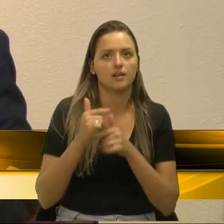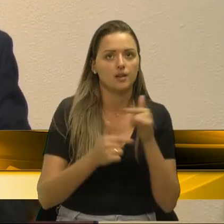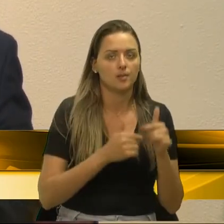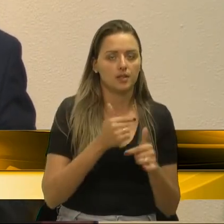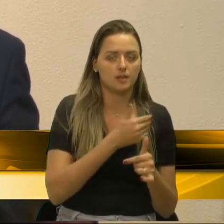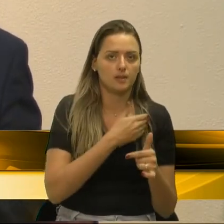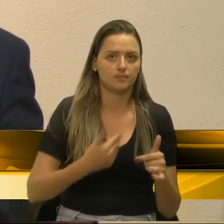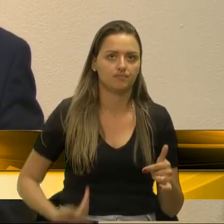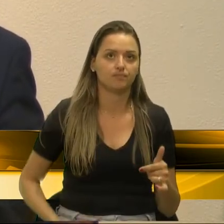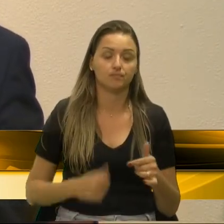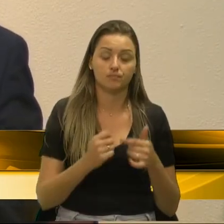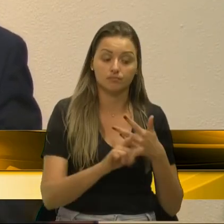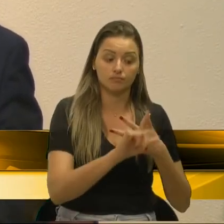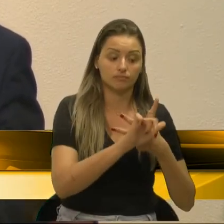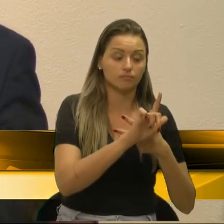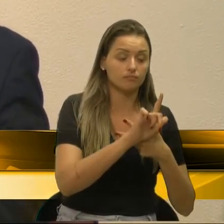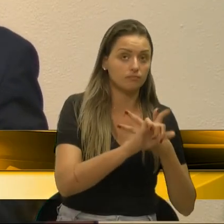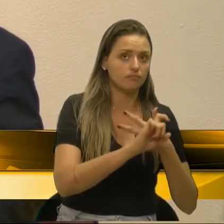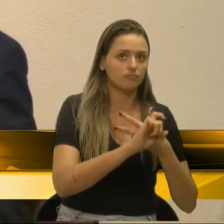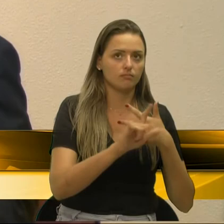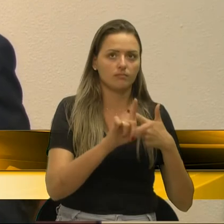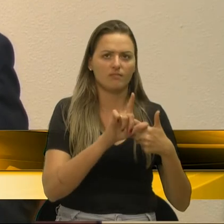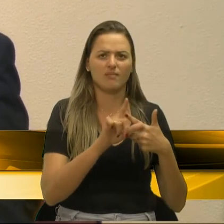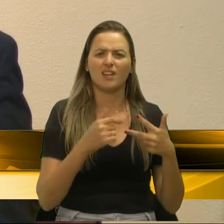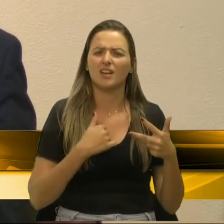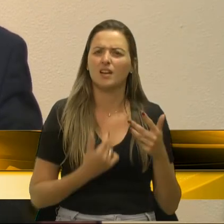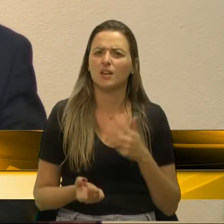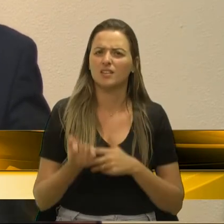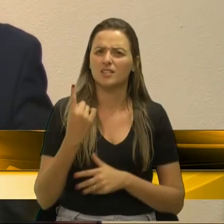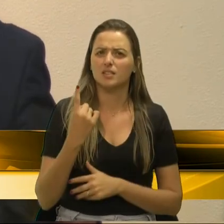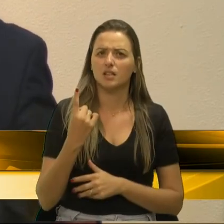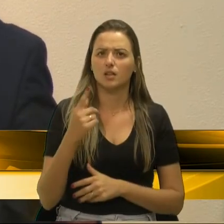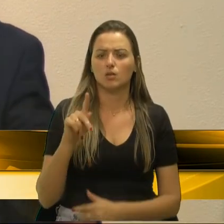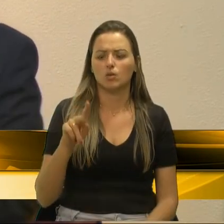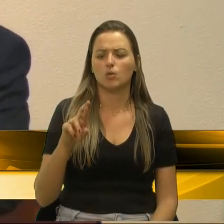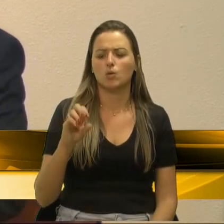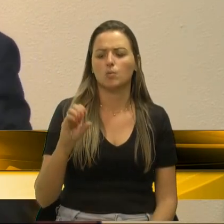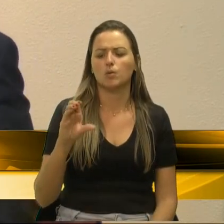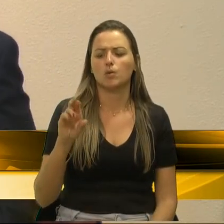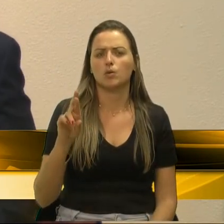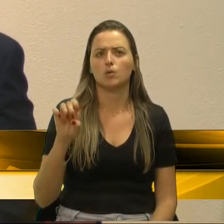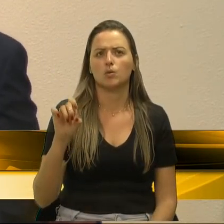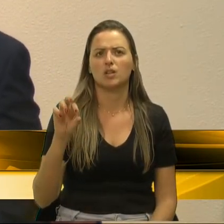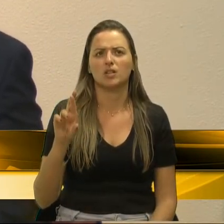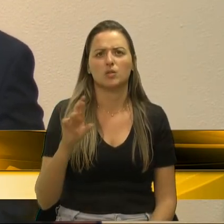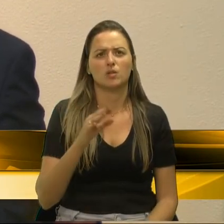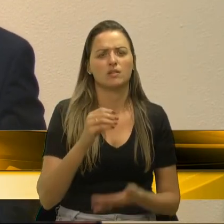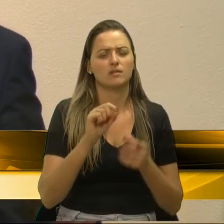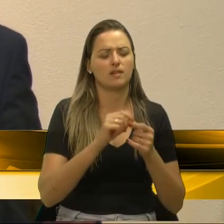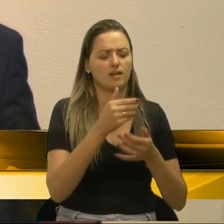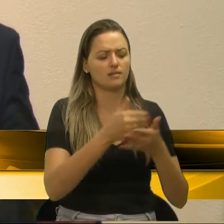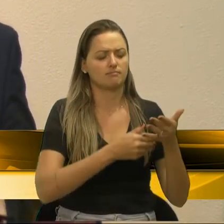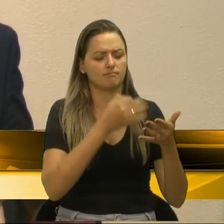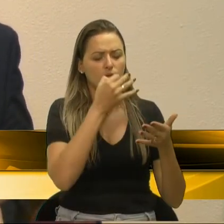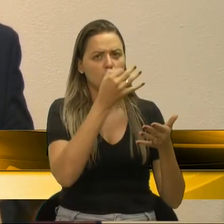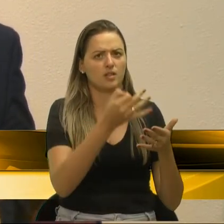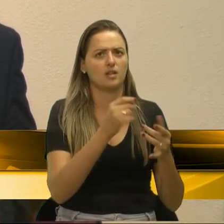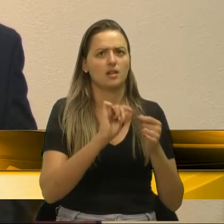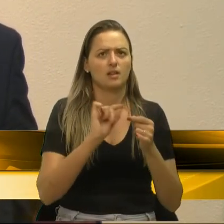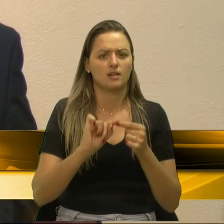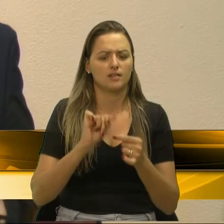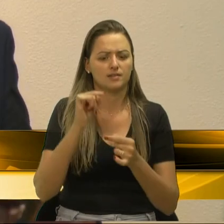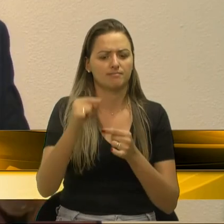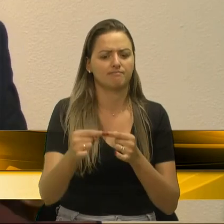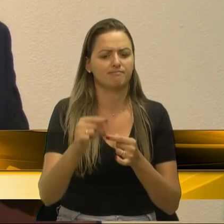tem que ser no Executivo. Por isso me causa estranheza que o procurador do município me faça um parecer desses, falando de vício de